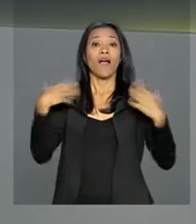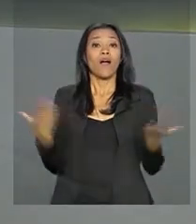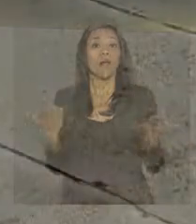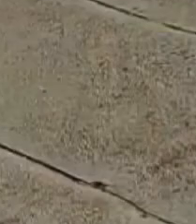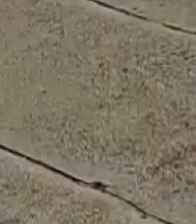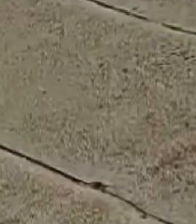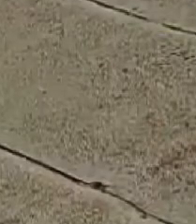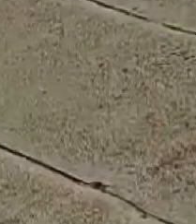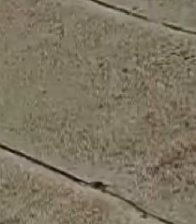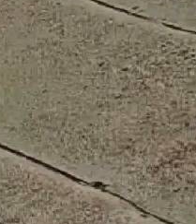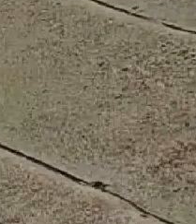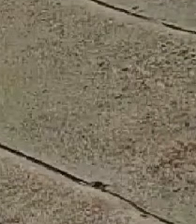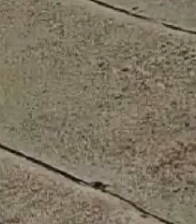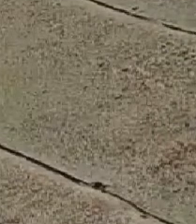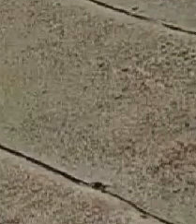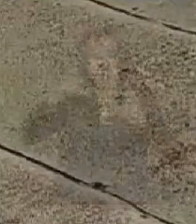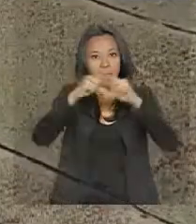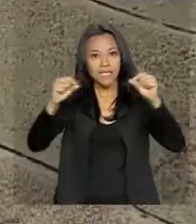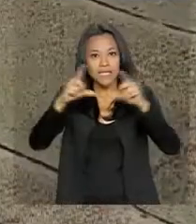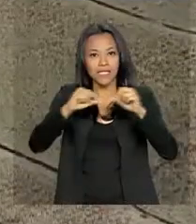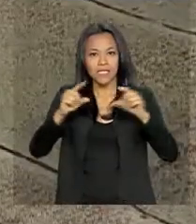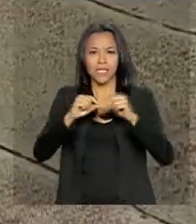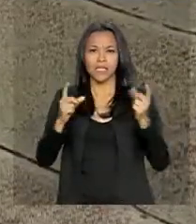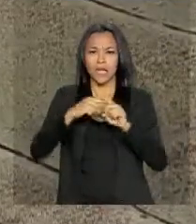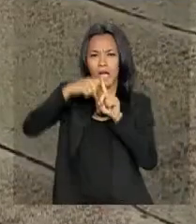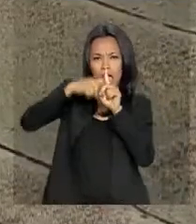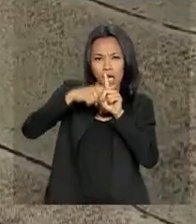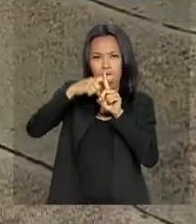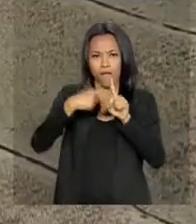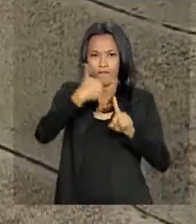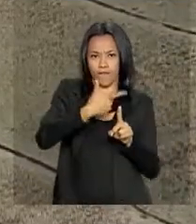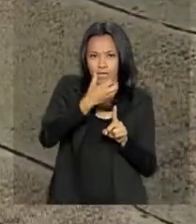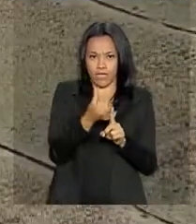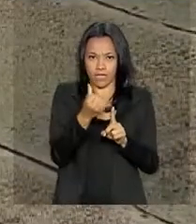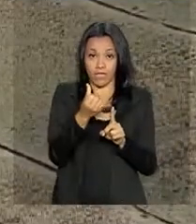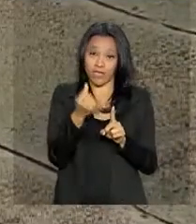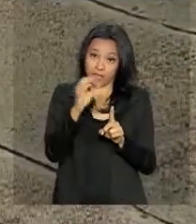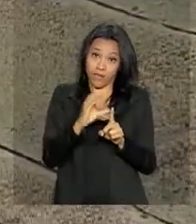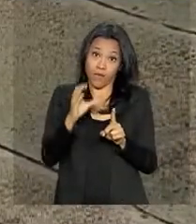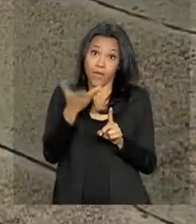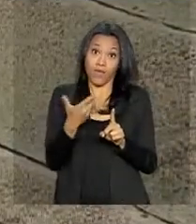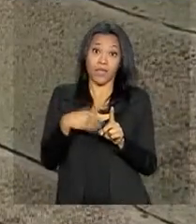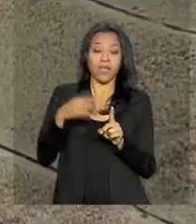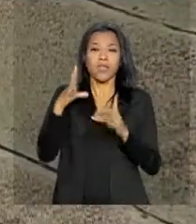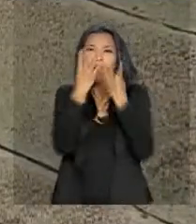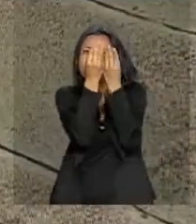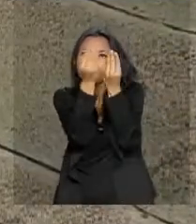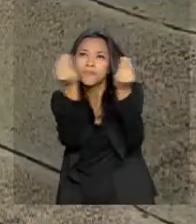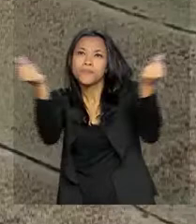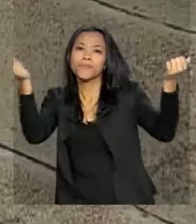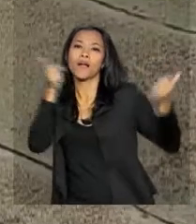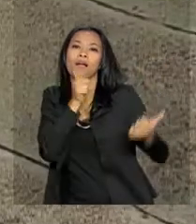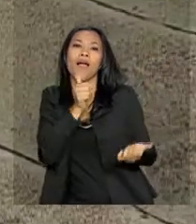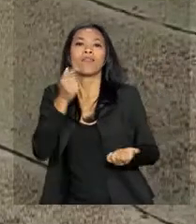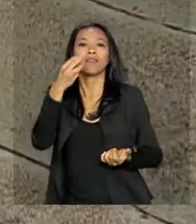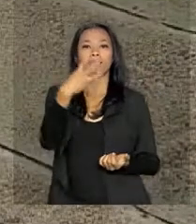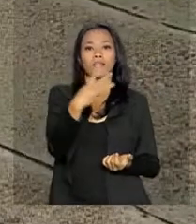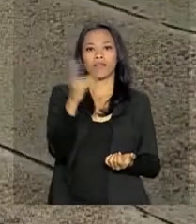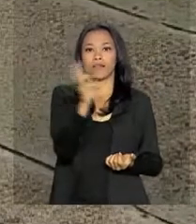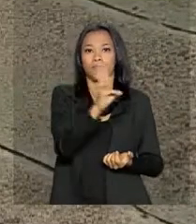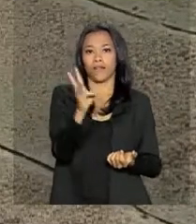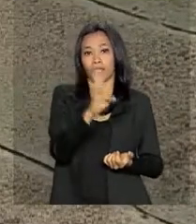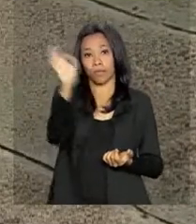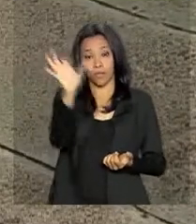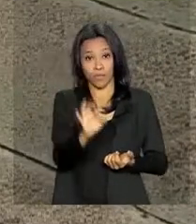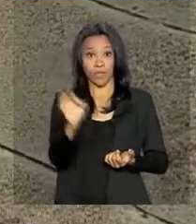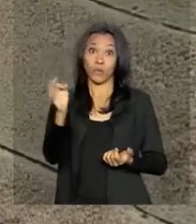vivo da capital federal. Neste momento faz 26 graus e a umidade relativa do ar está em 33%. A previsão para esta tarde